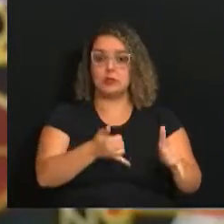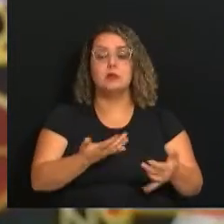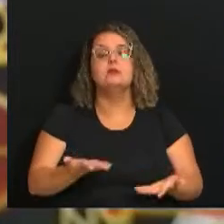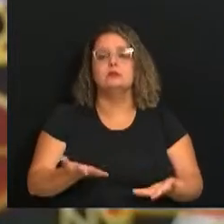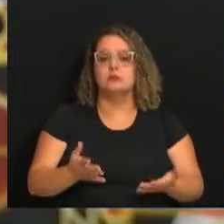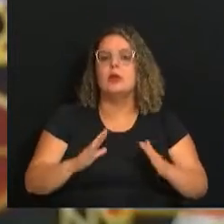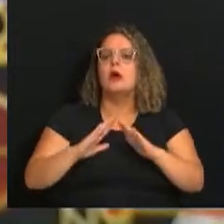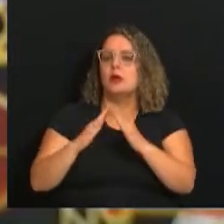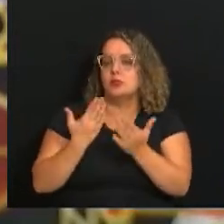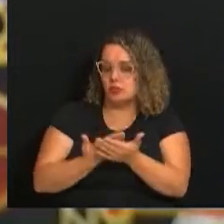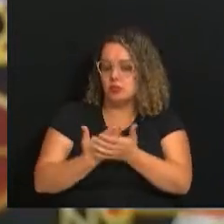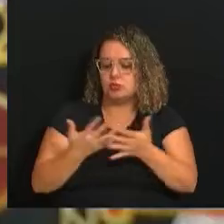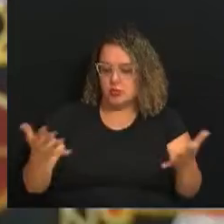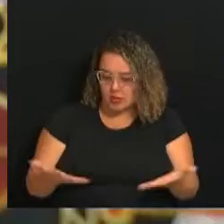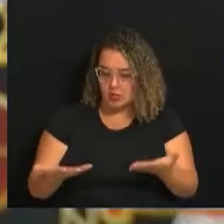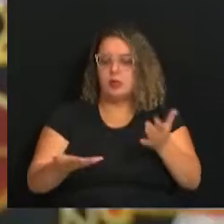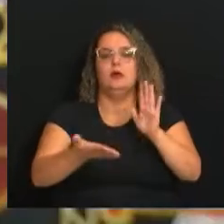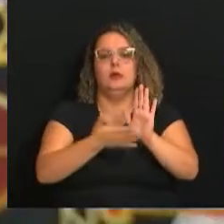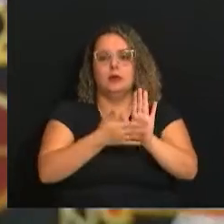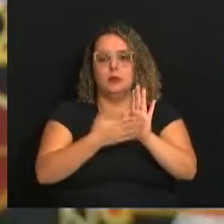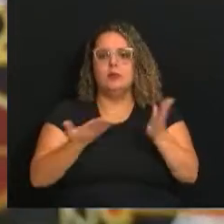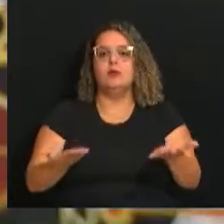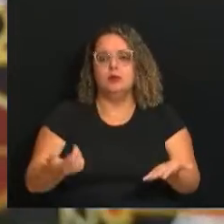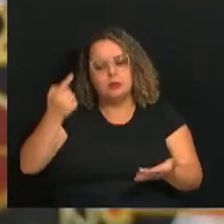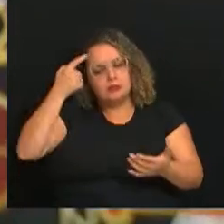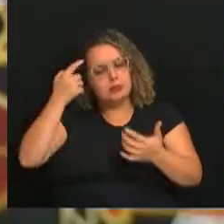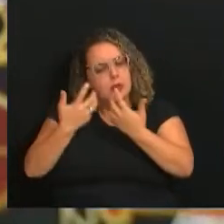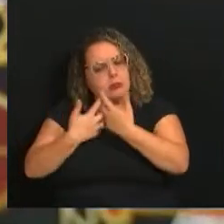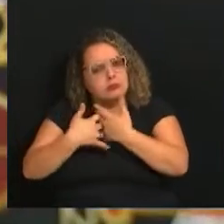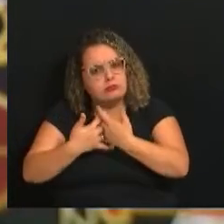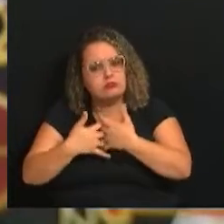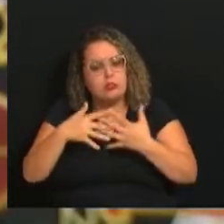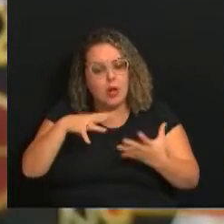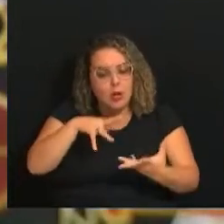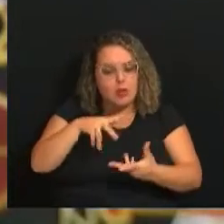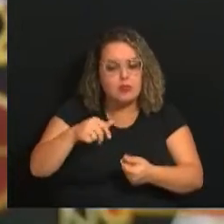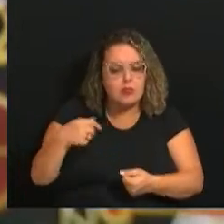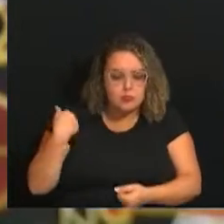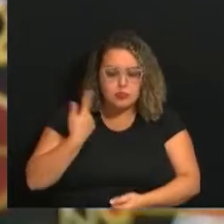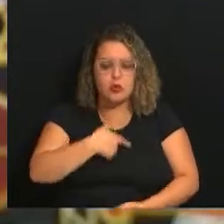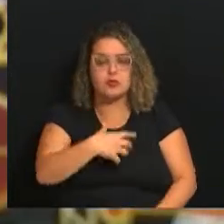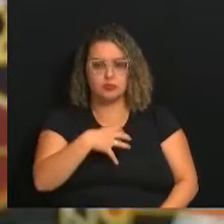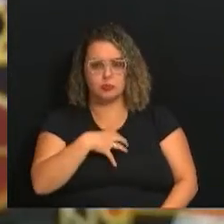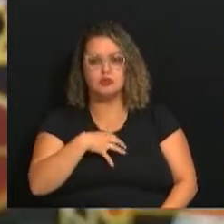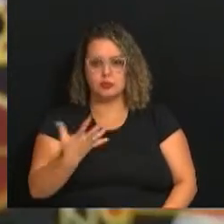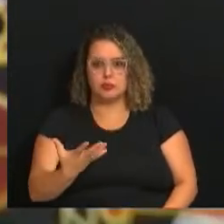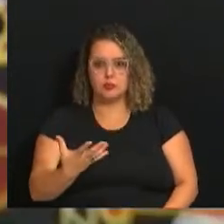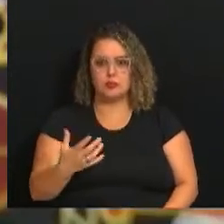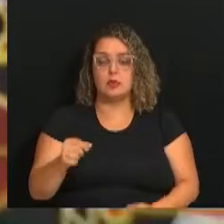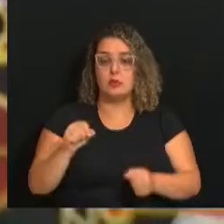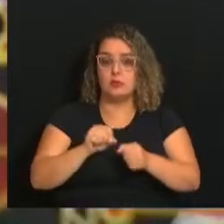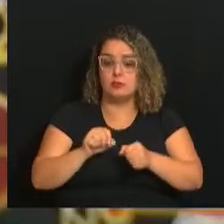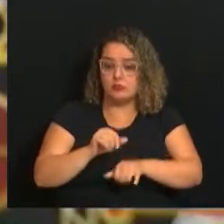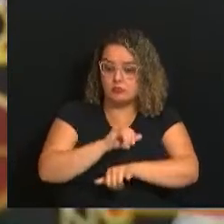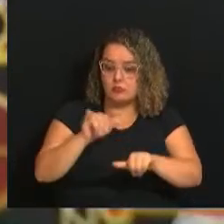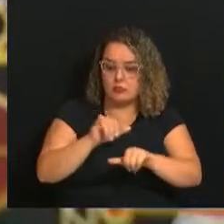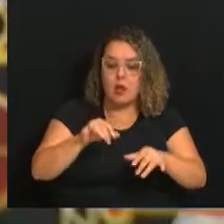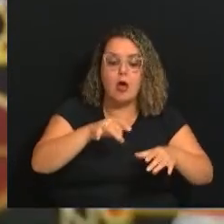território tem que educar, né? A gente está pensando, a nova escola, ela tem que ser integrada com a comunidade, ela tem que